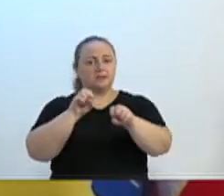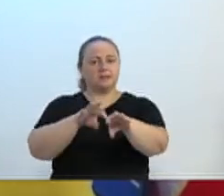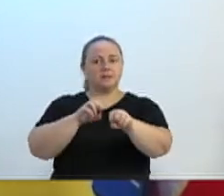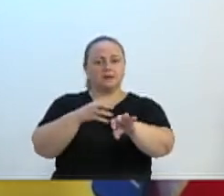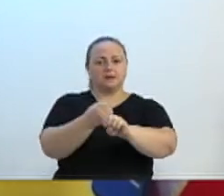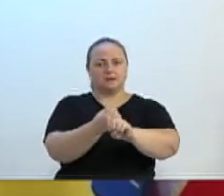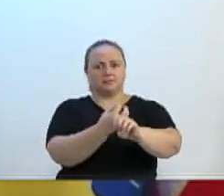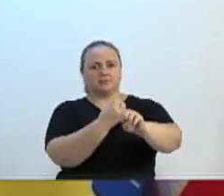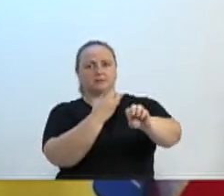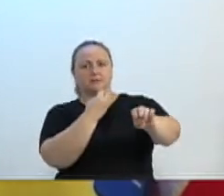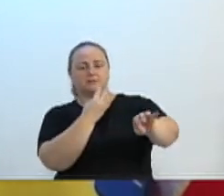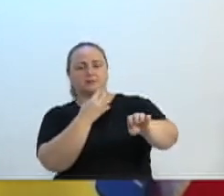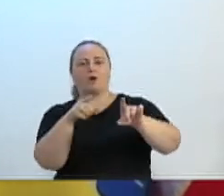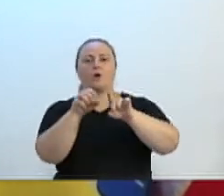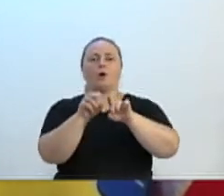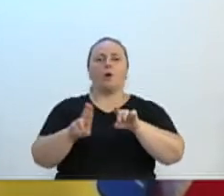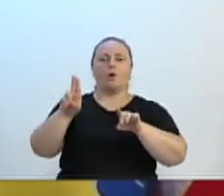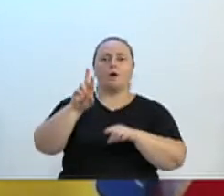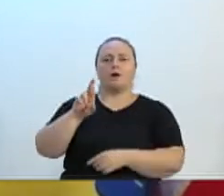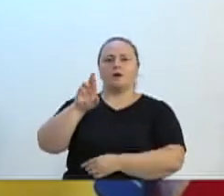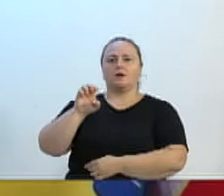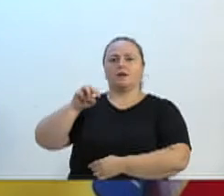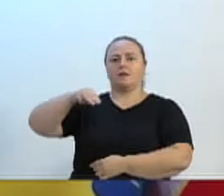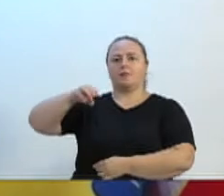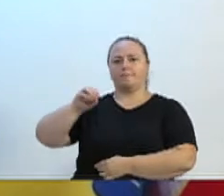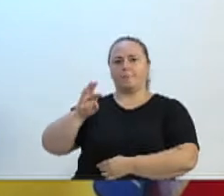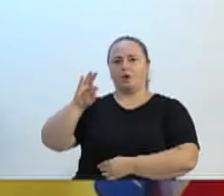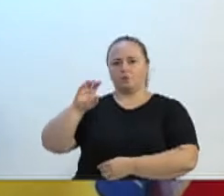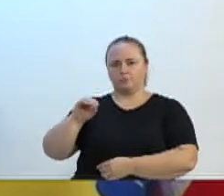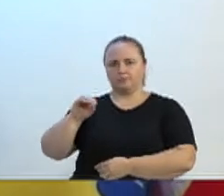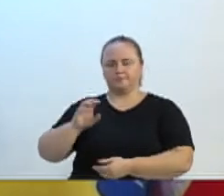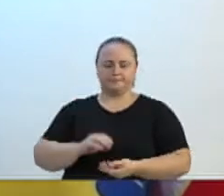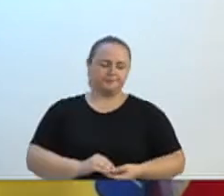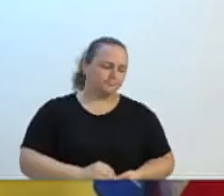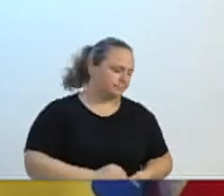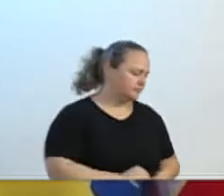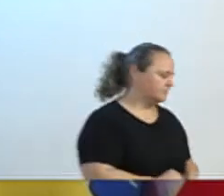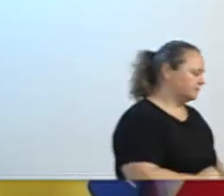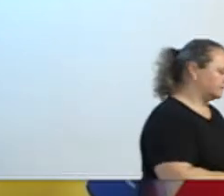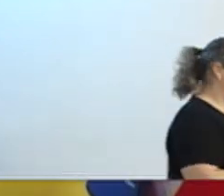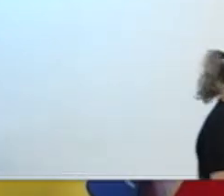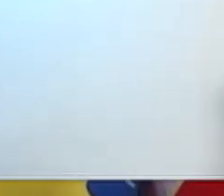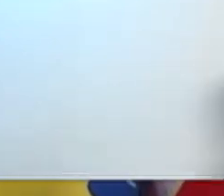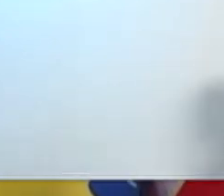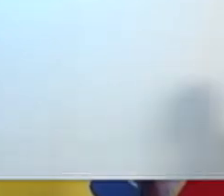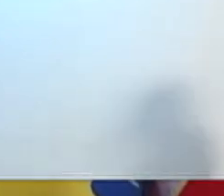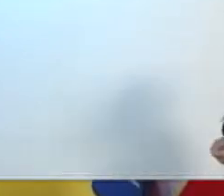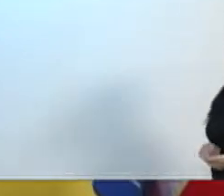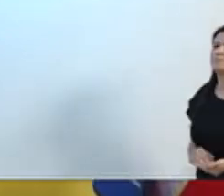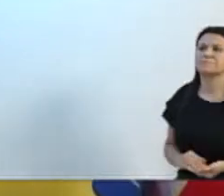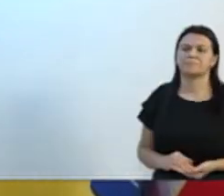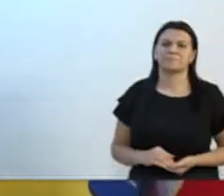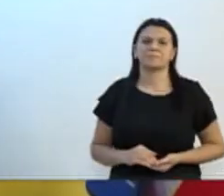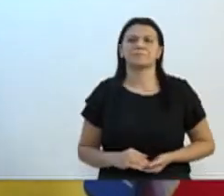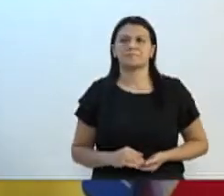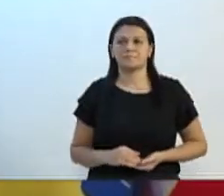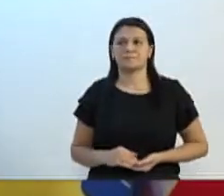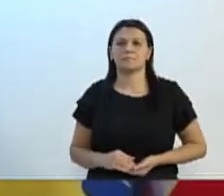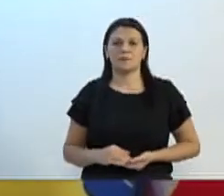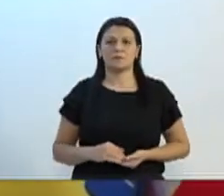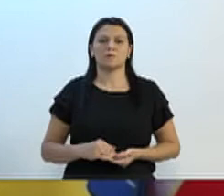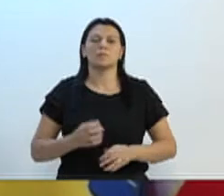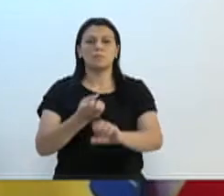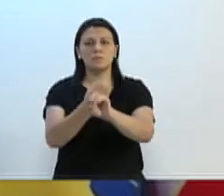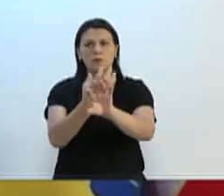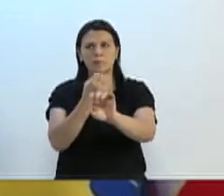distância e o ensino remoto. Ensino à distância não existe para a educação infantil, fundamental e médio. Existe para o